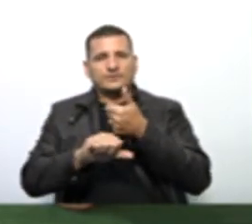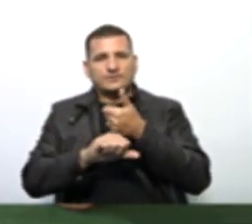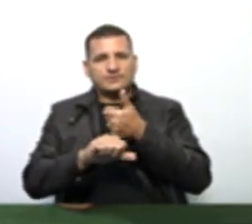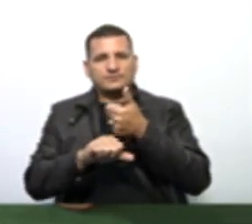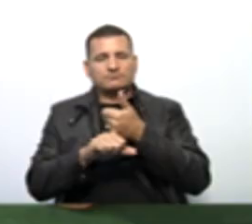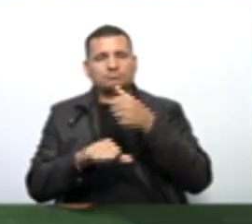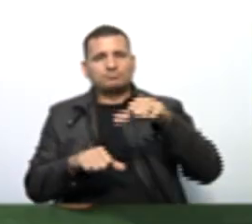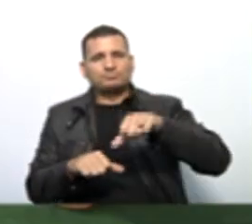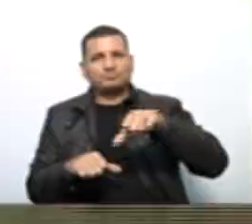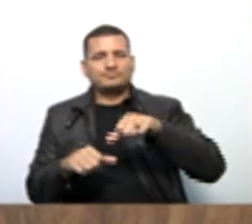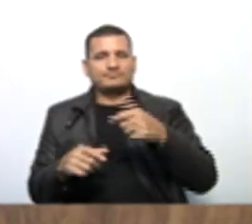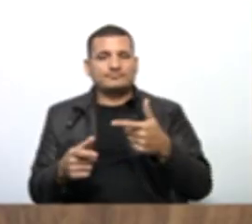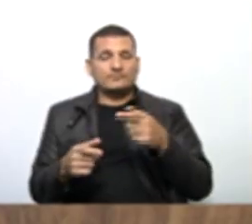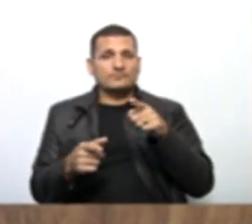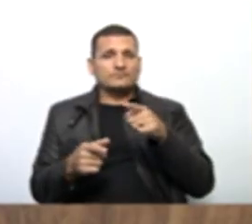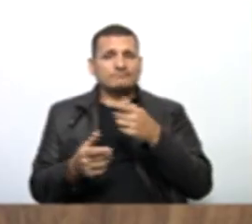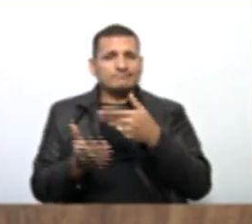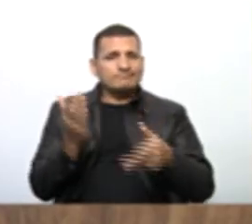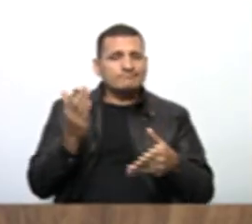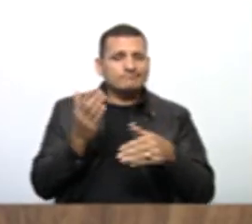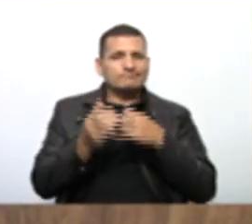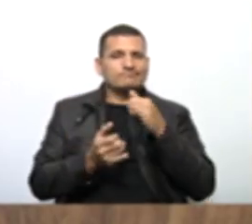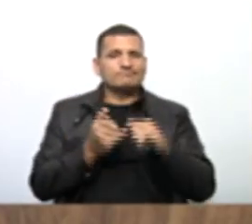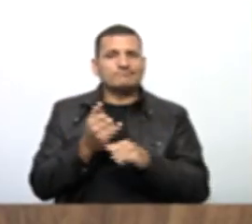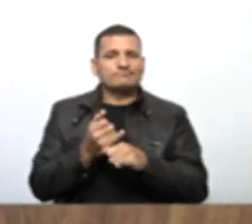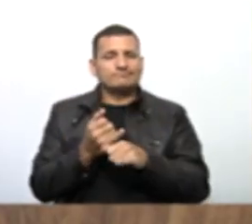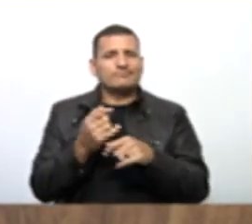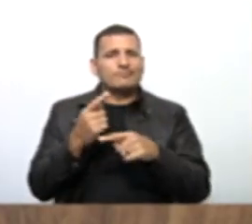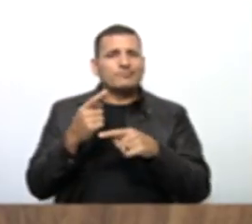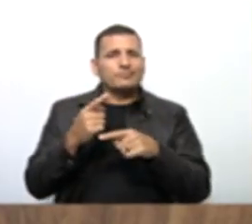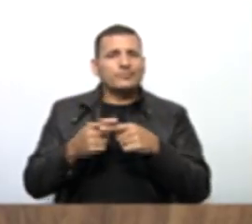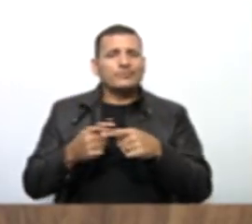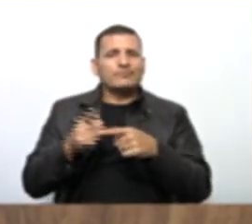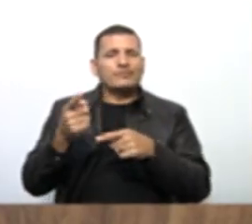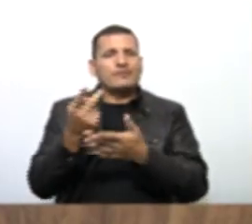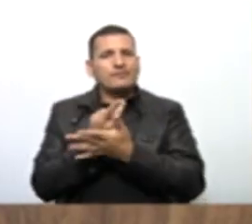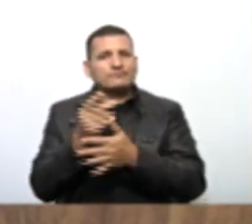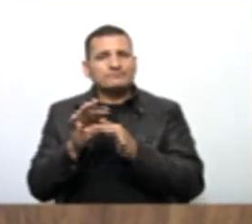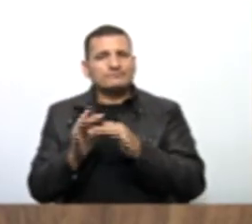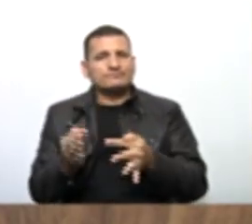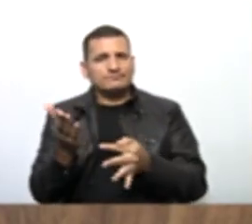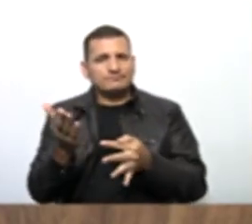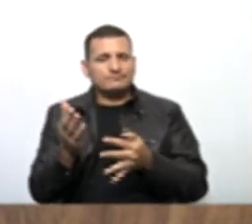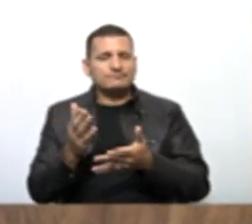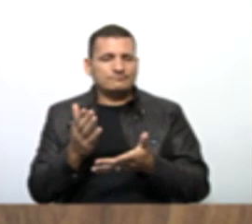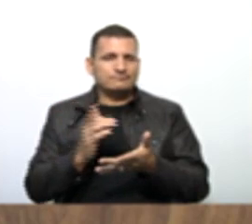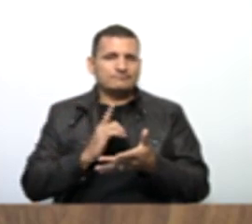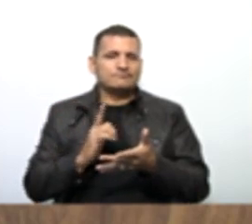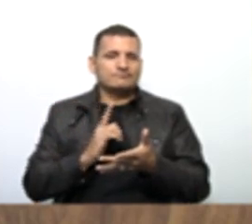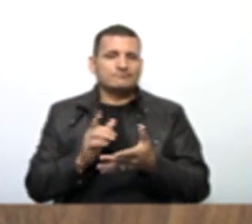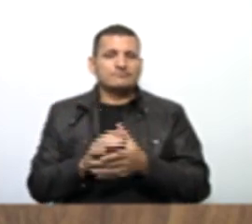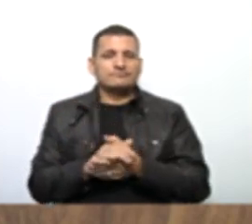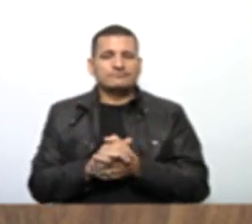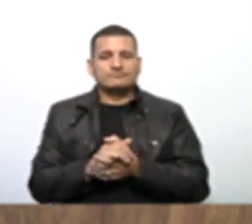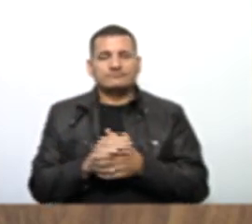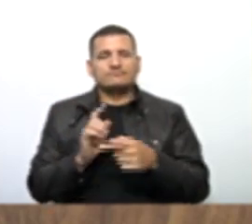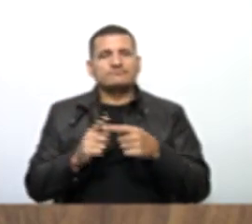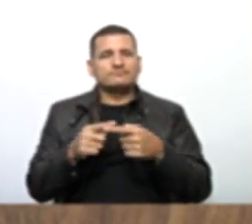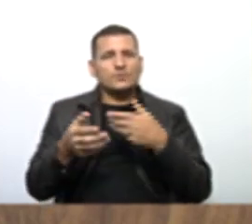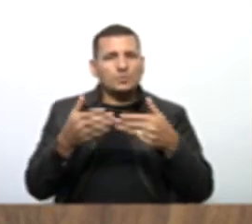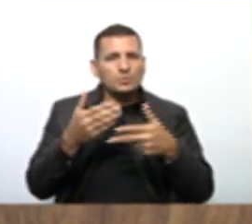ea chance de você ficar sem conexão por causa de um erro tão simples né vai aumentar porque ele qualquer qualquer